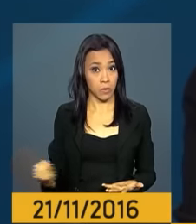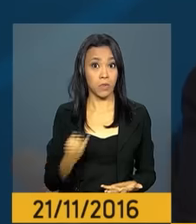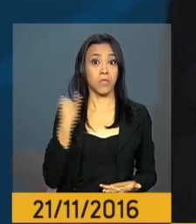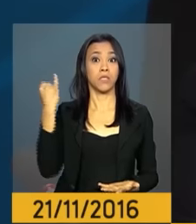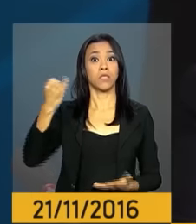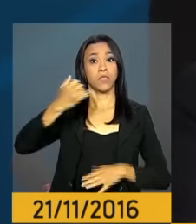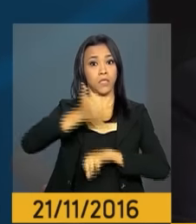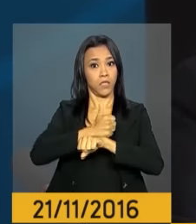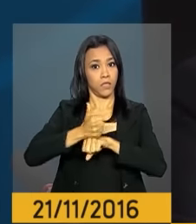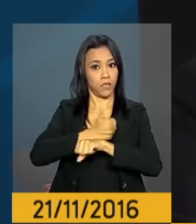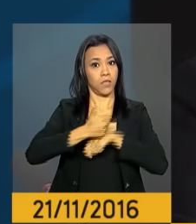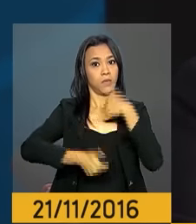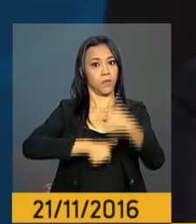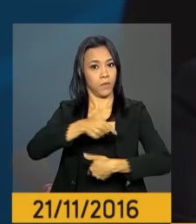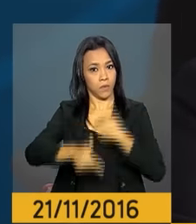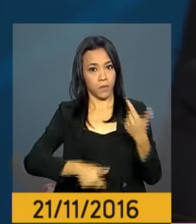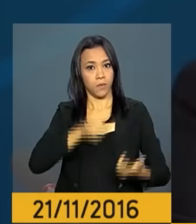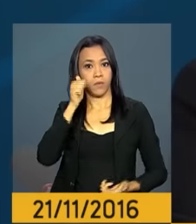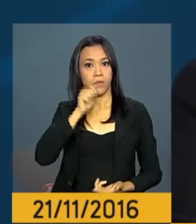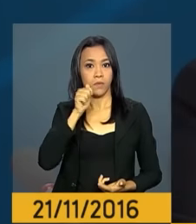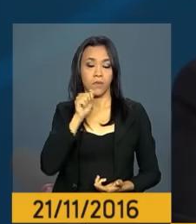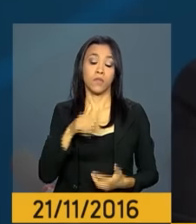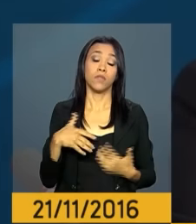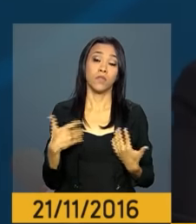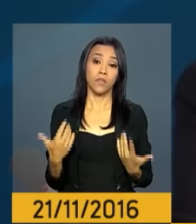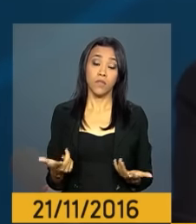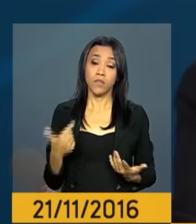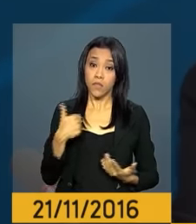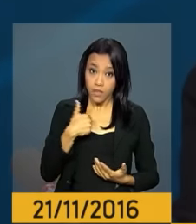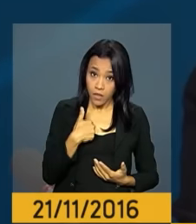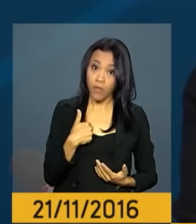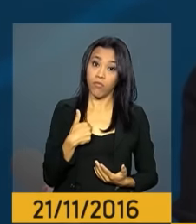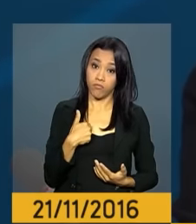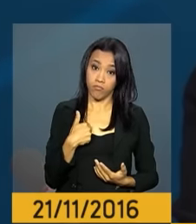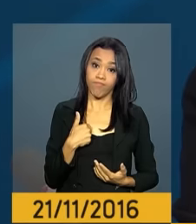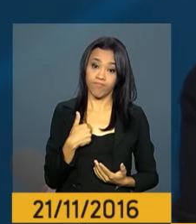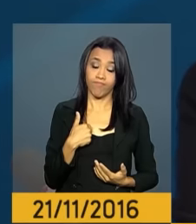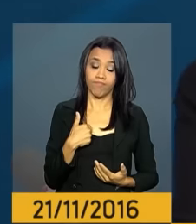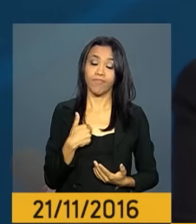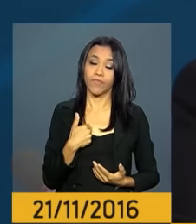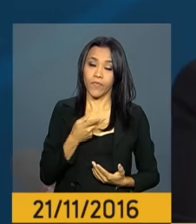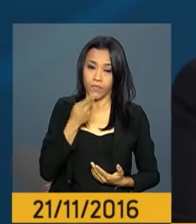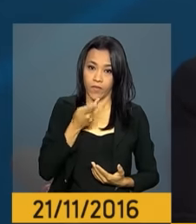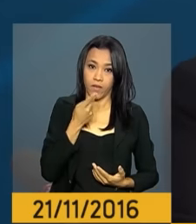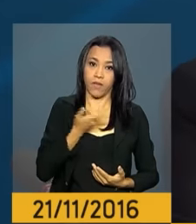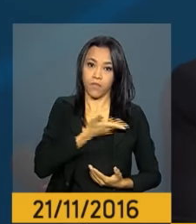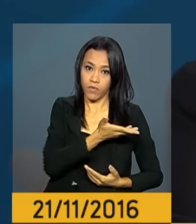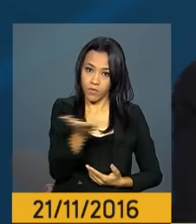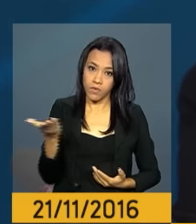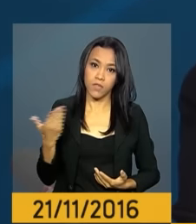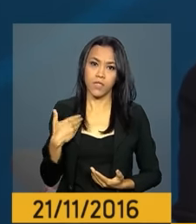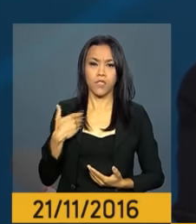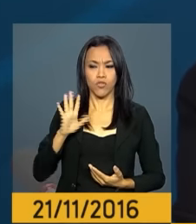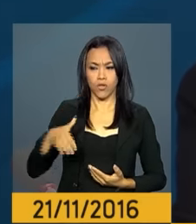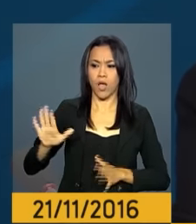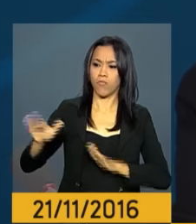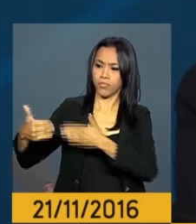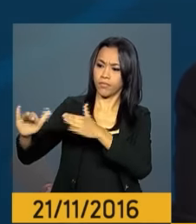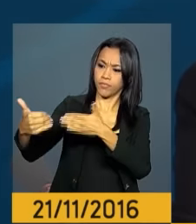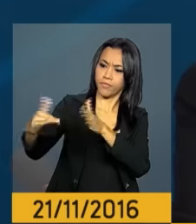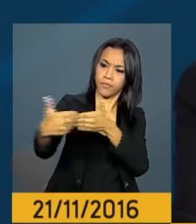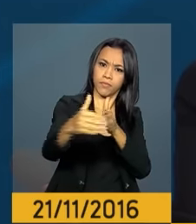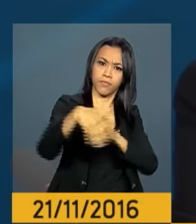importantíssimas. E eu vejo, confesso que agora que passei por todos os senhores e as